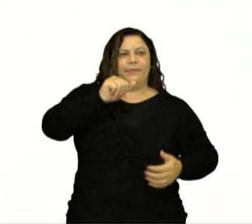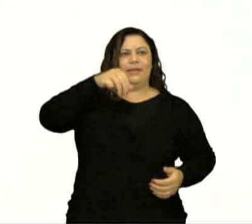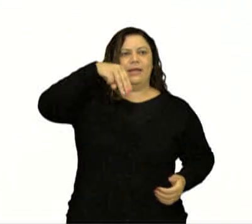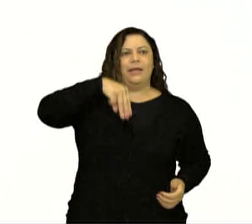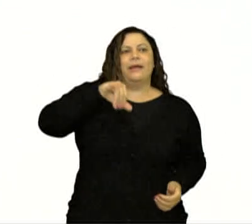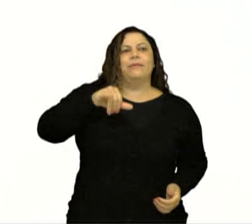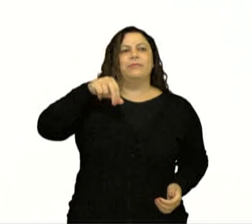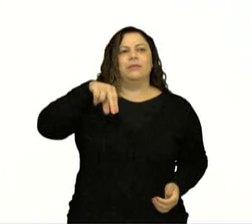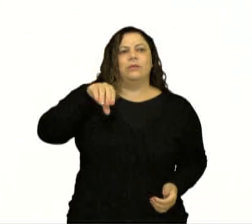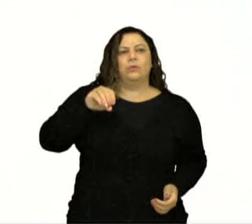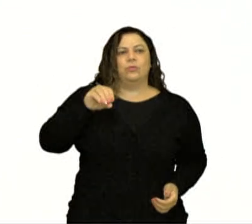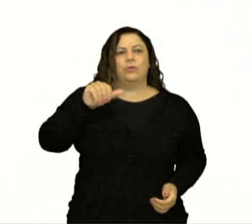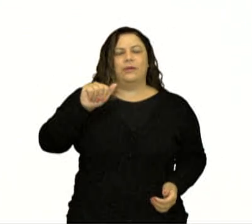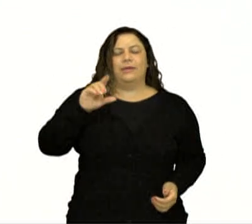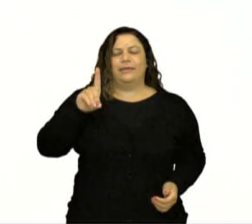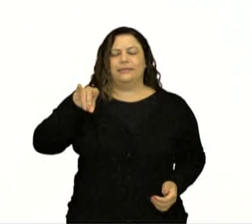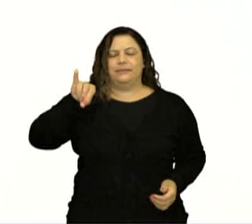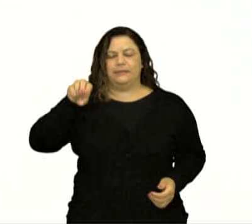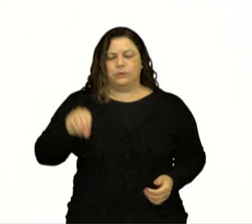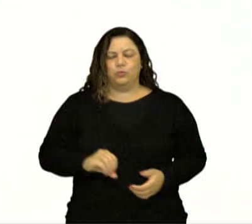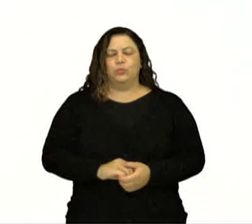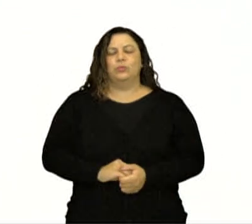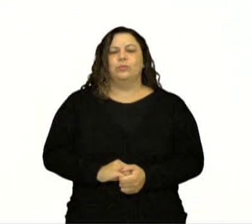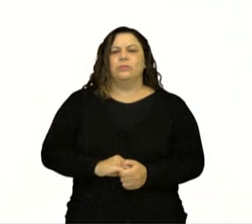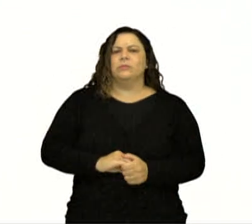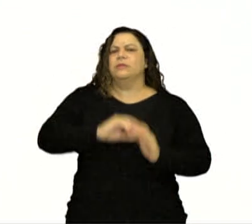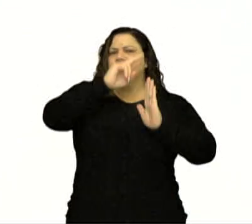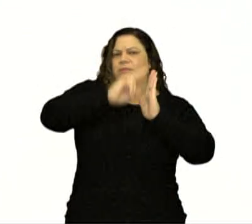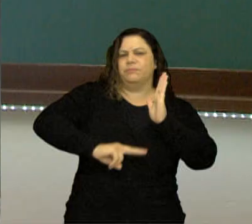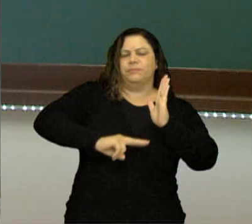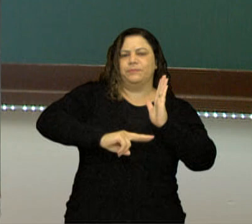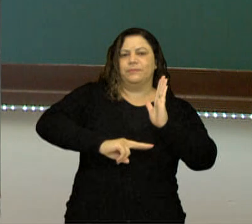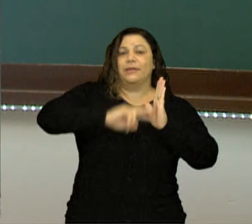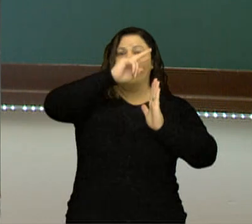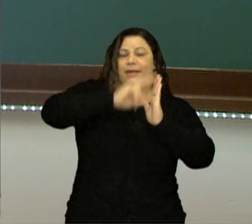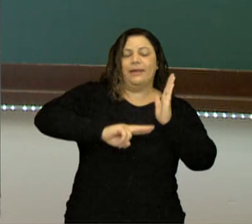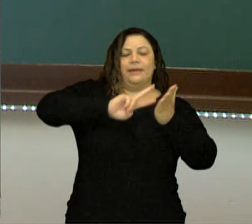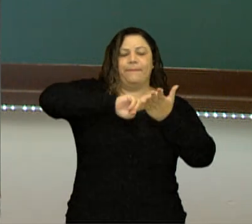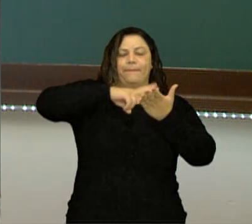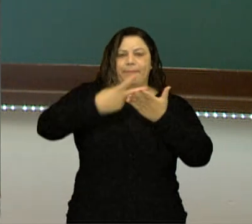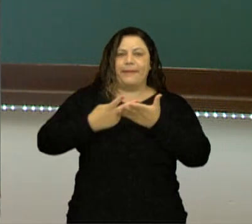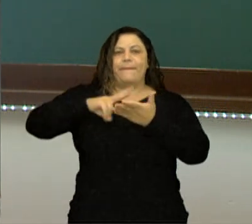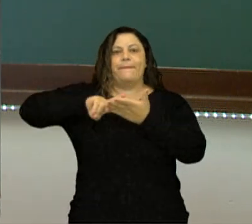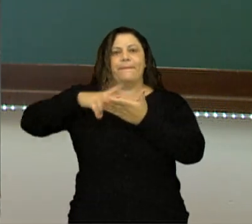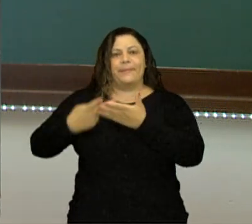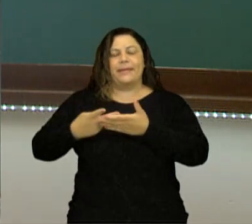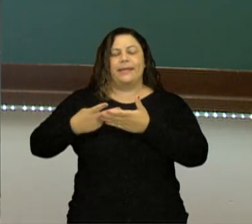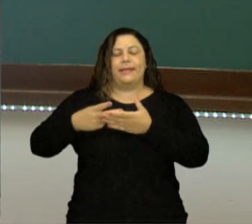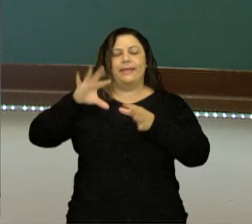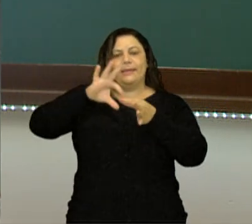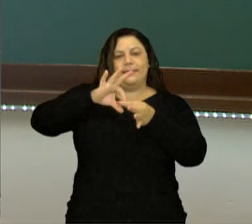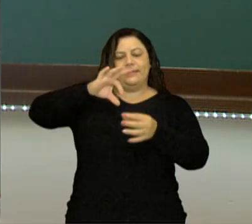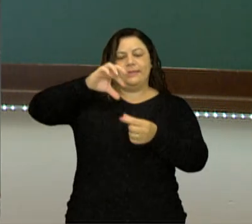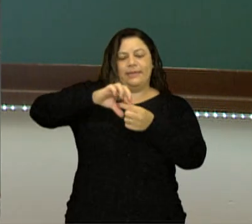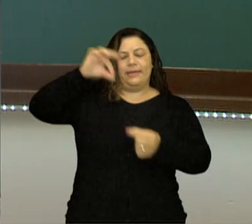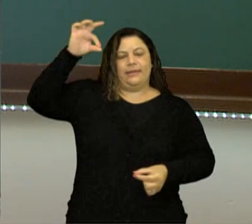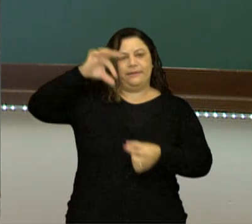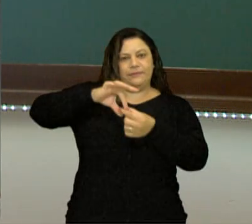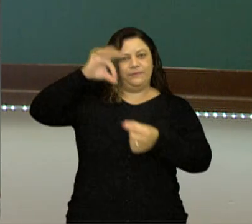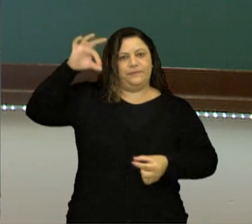ali, e vai sendo feita a leitura durante a trajetória ali da fita de RNA mensageiro,